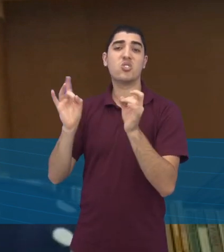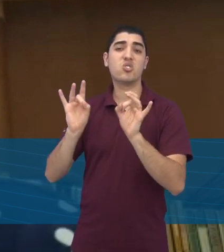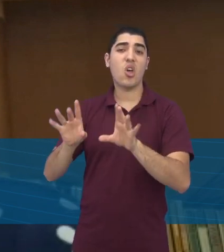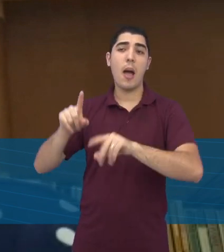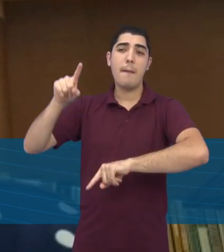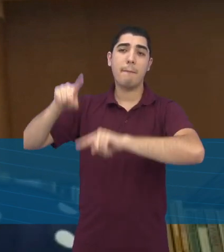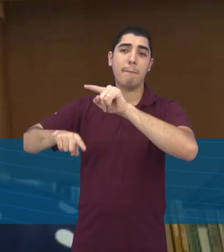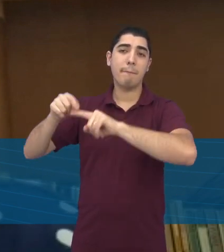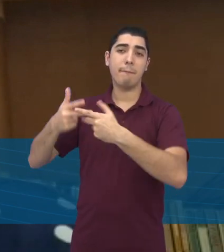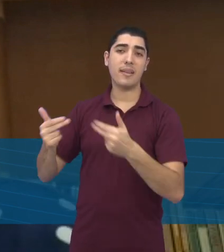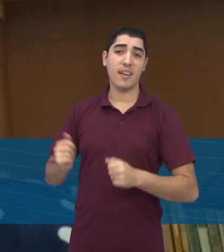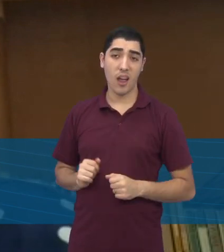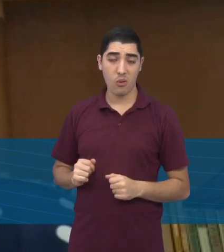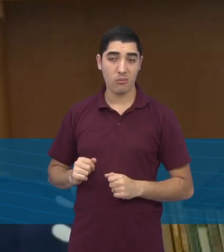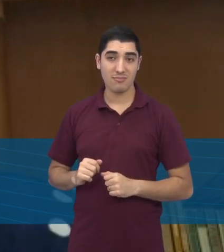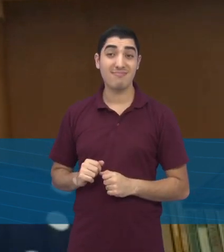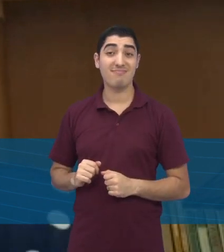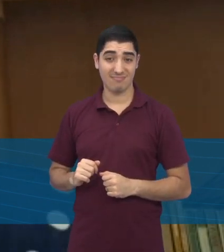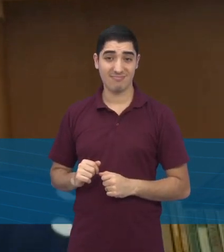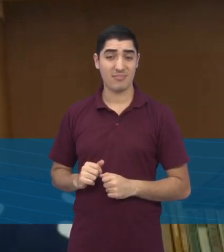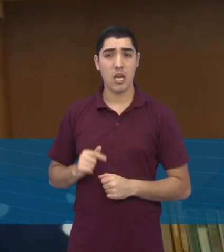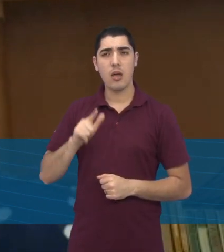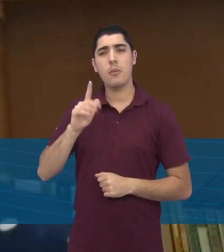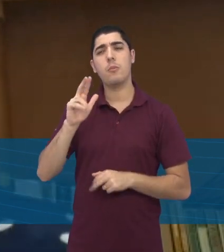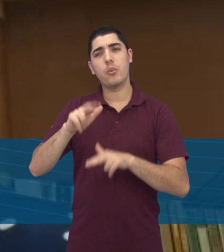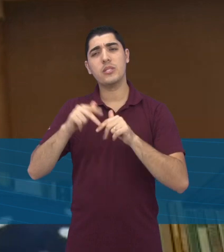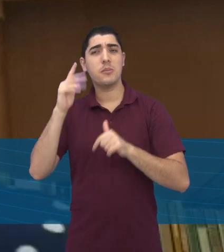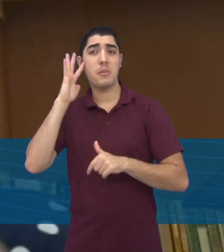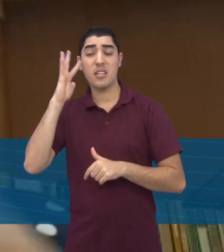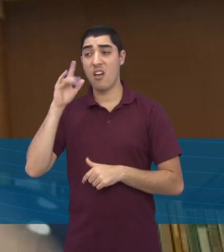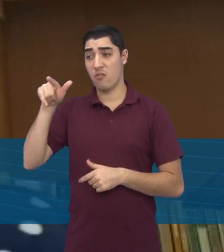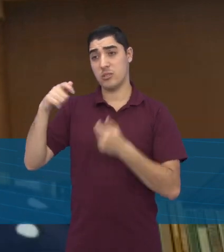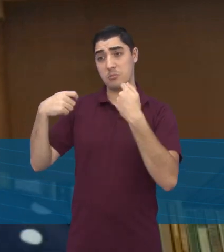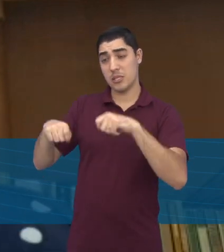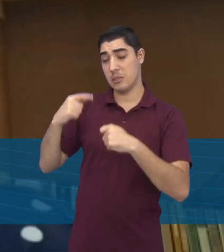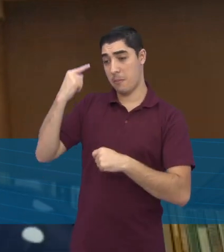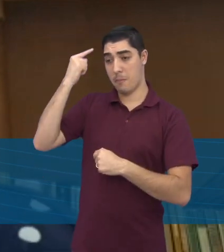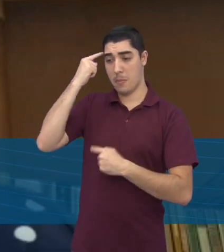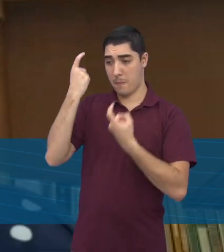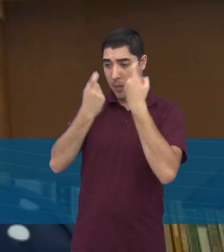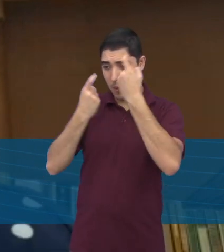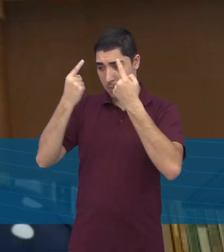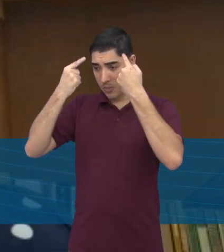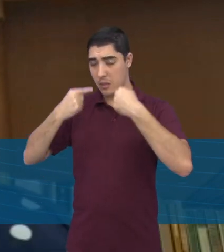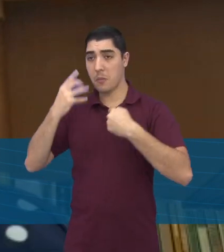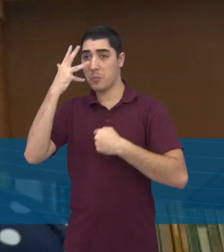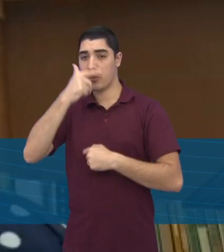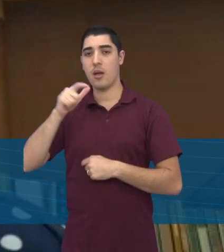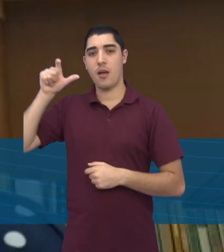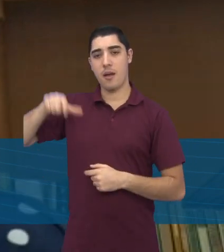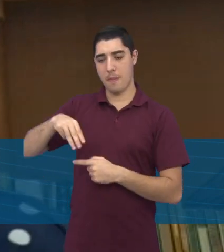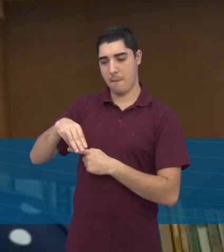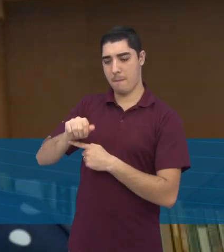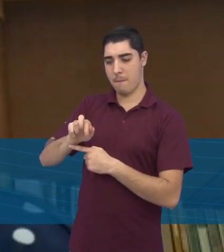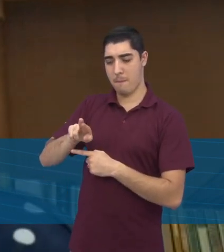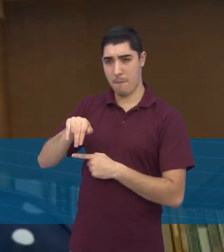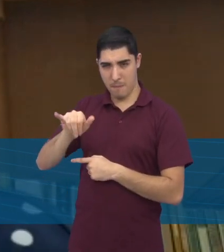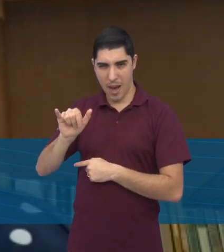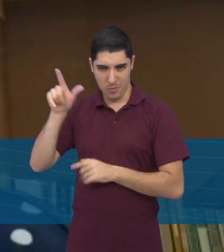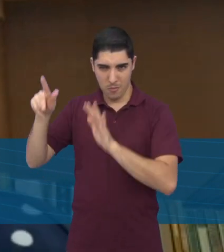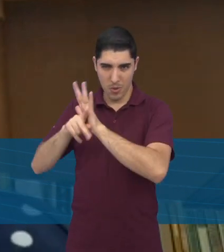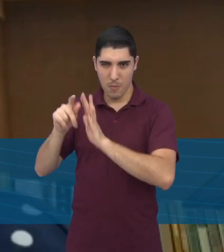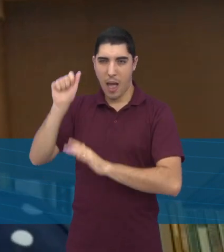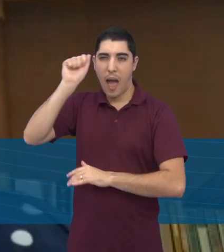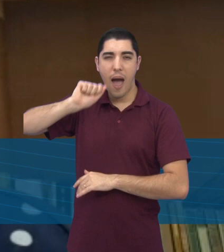para o trabalho. Então, você quer o quê? Um padrão de beleza, né? A Meryl Streep, aquela